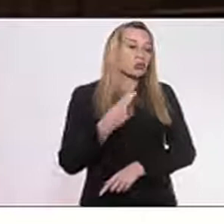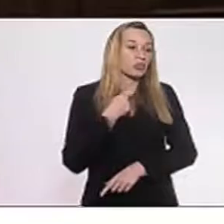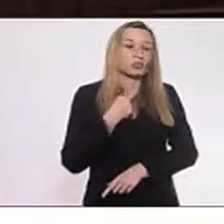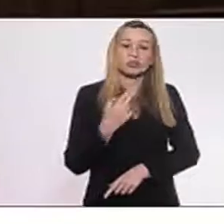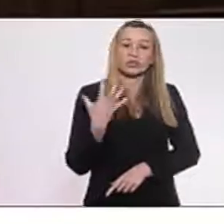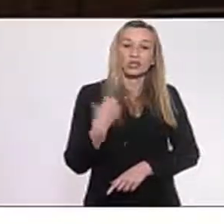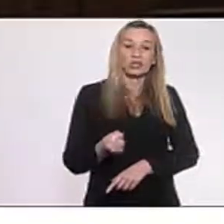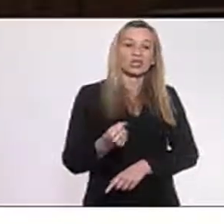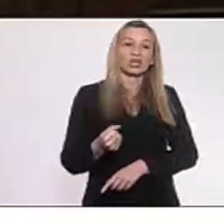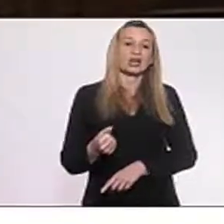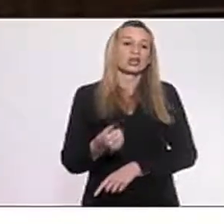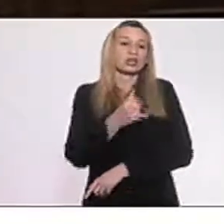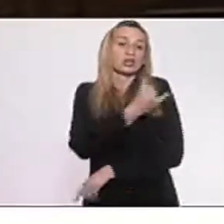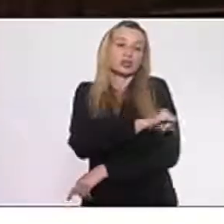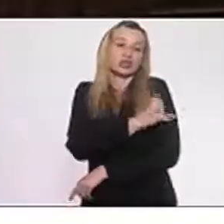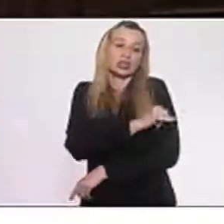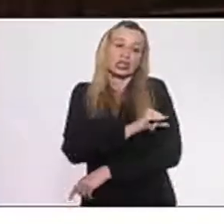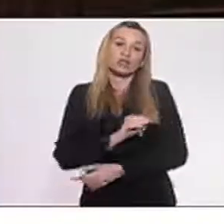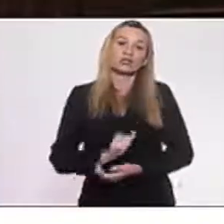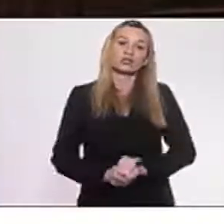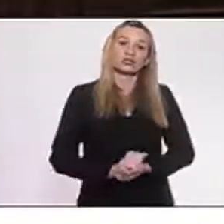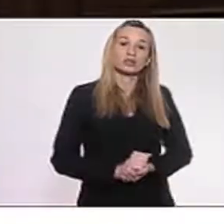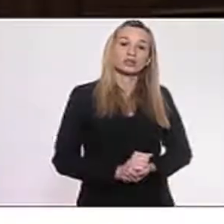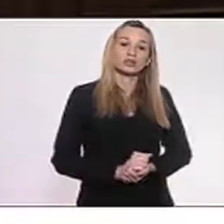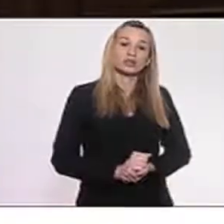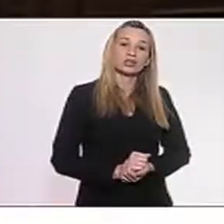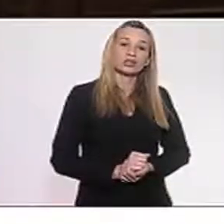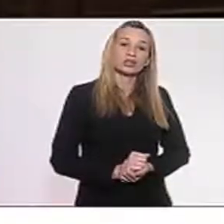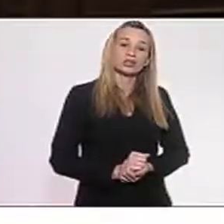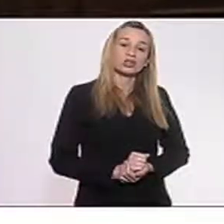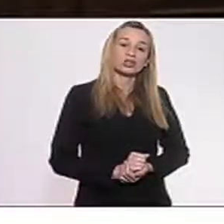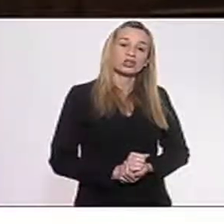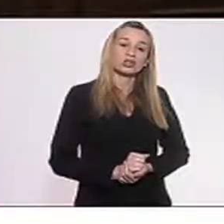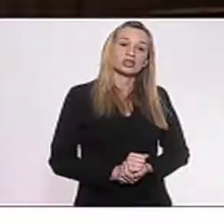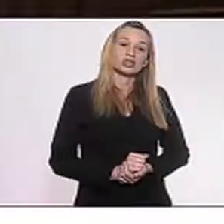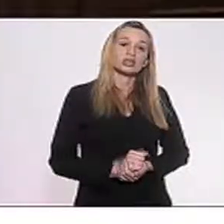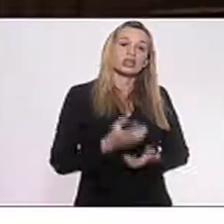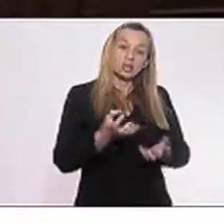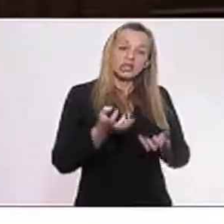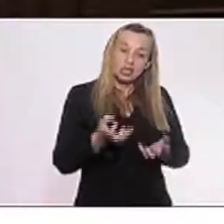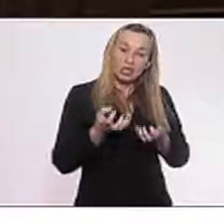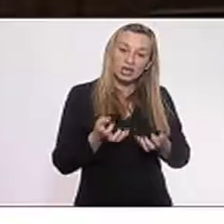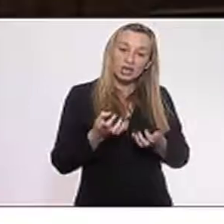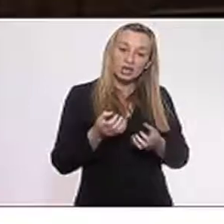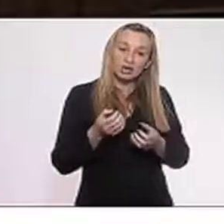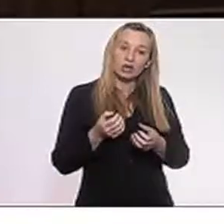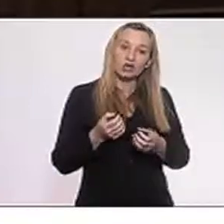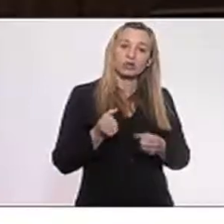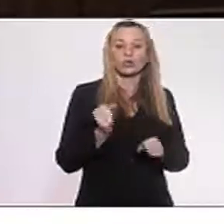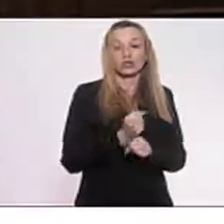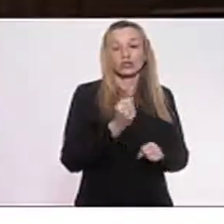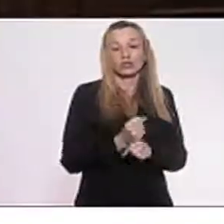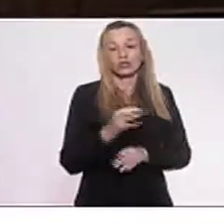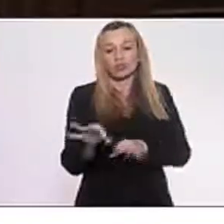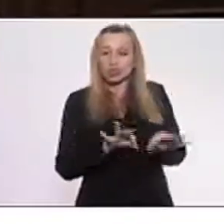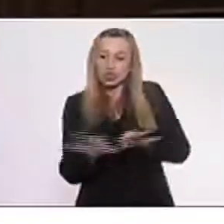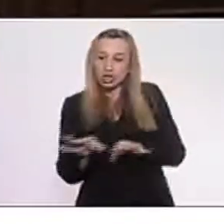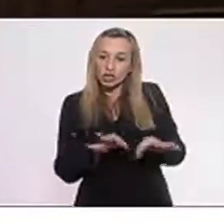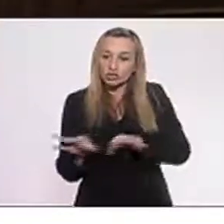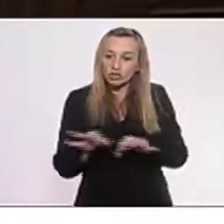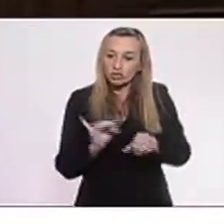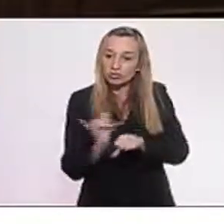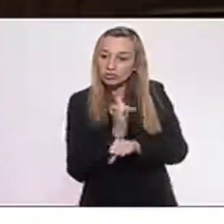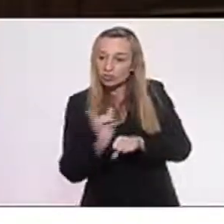de Janeiro pretenda sair desse quadro em que se encontra, pretenda construir um projeto estratégico de